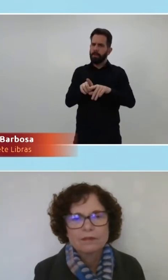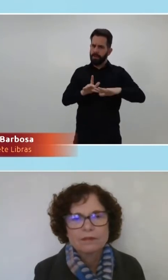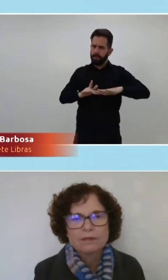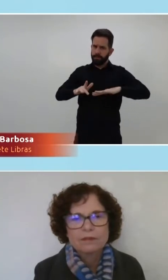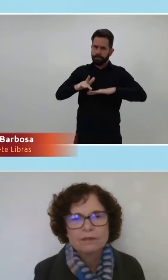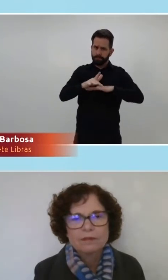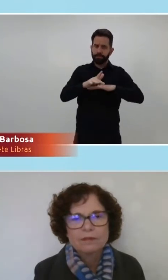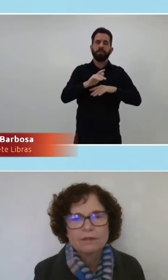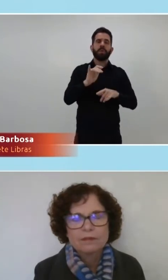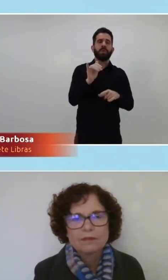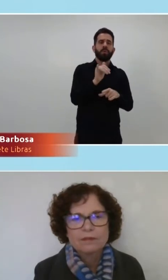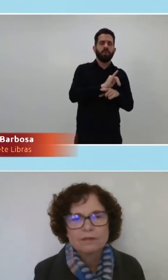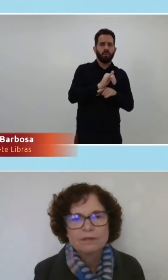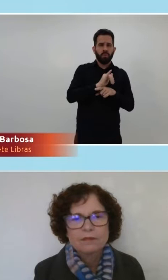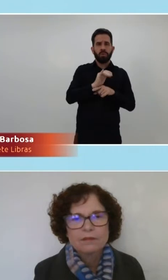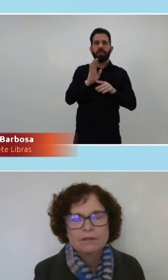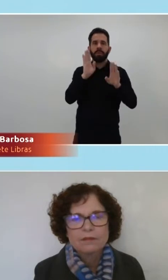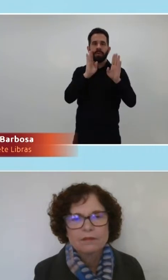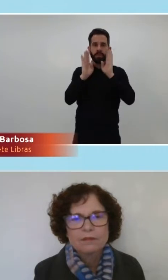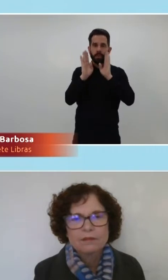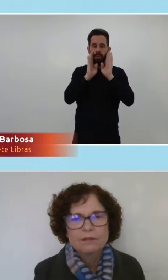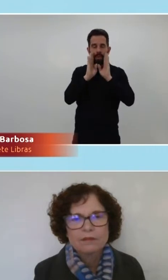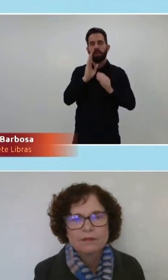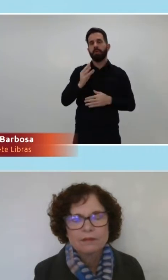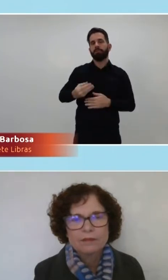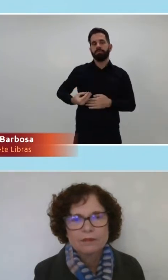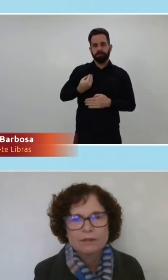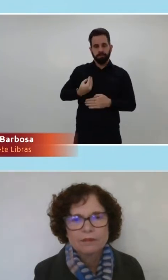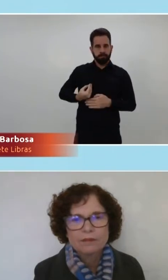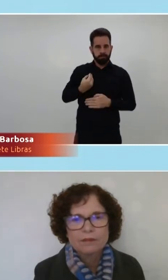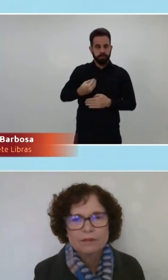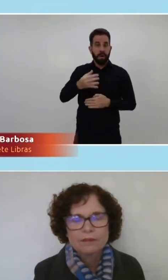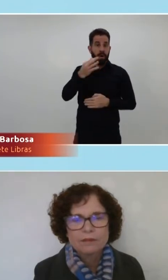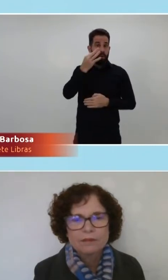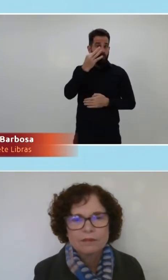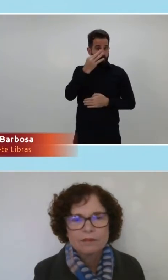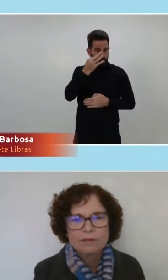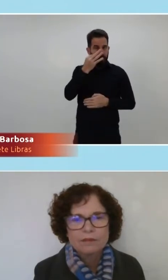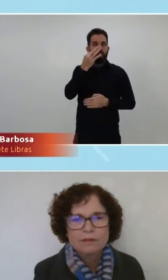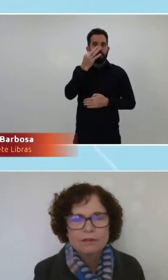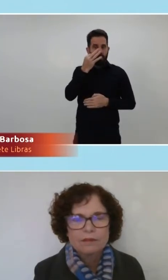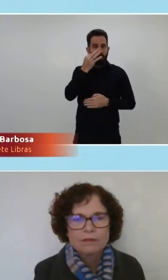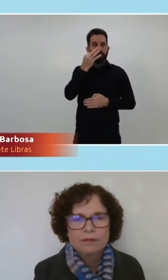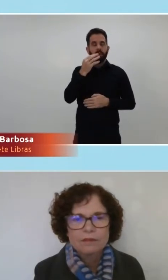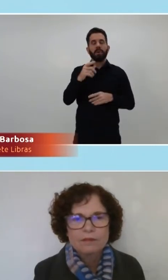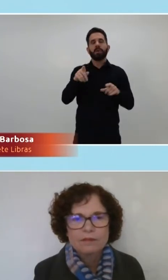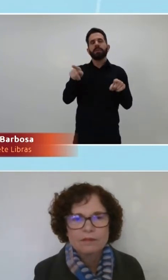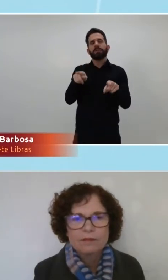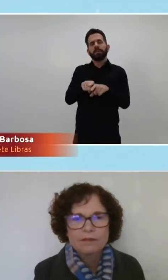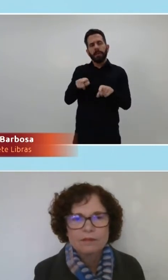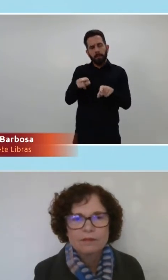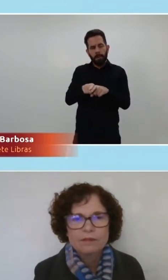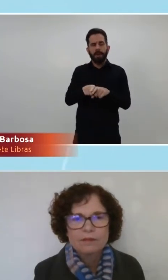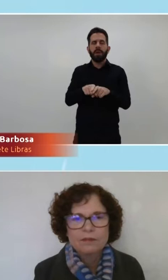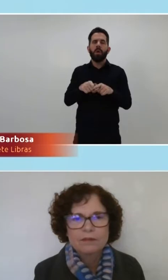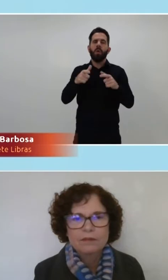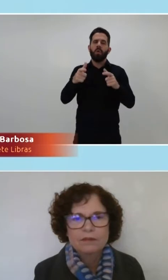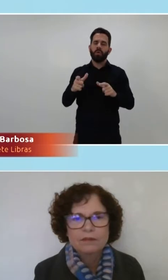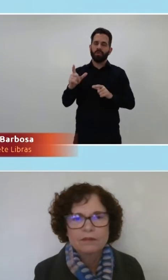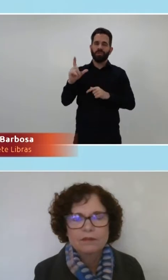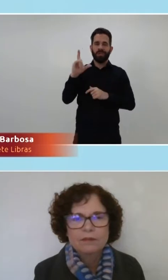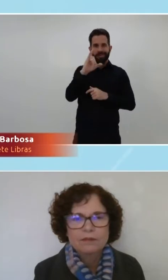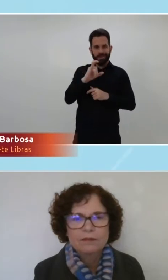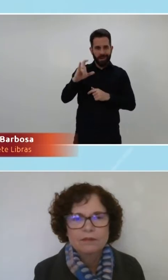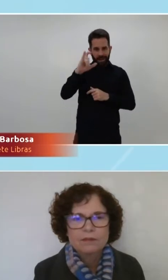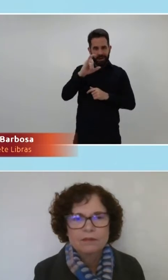no Facebook, onde há transmissão do programa simultaneamente, e também perfis no Instagram e no Twitter. Se você